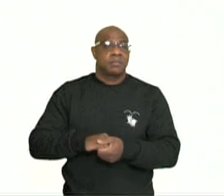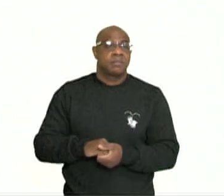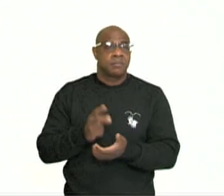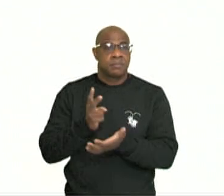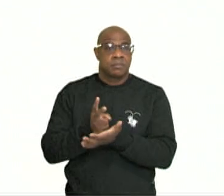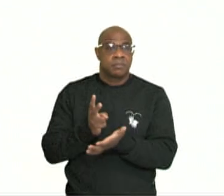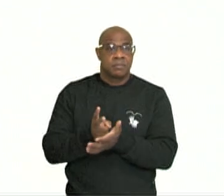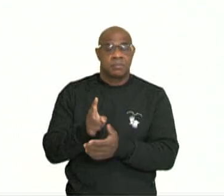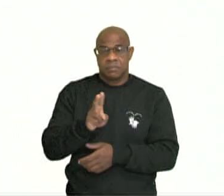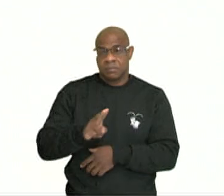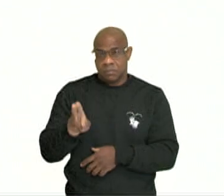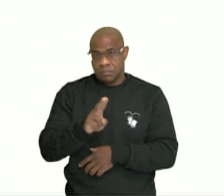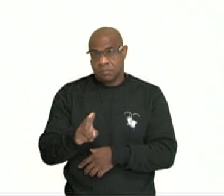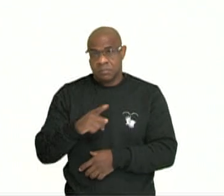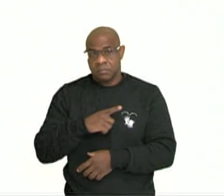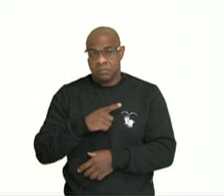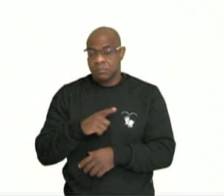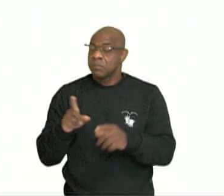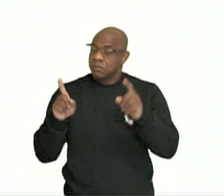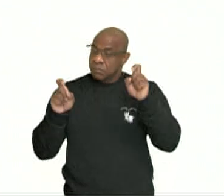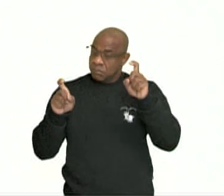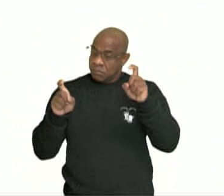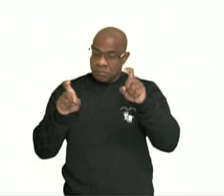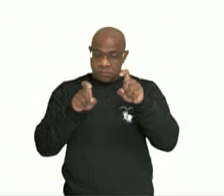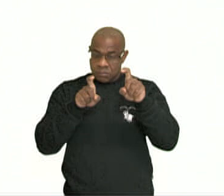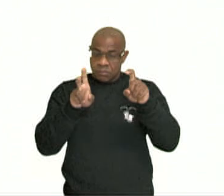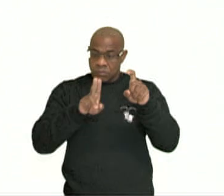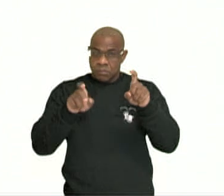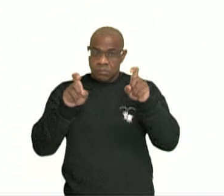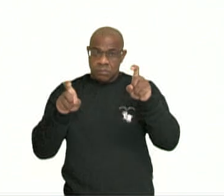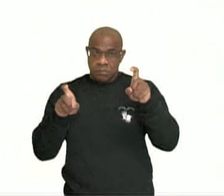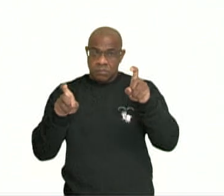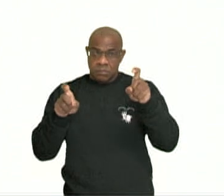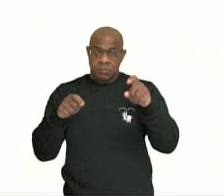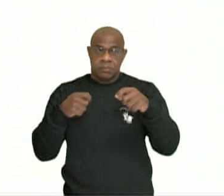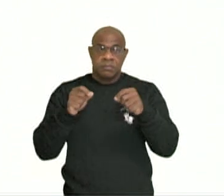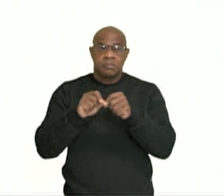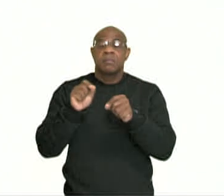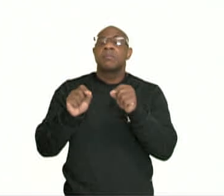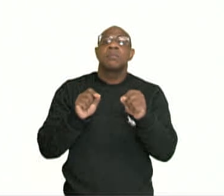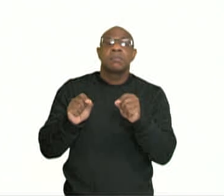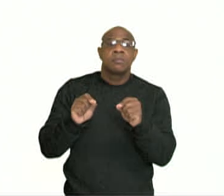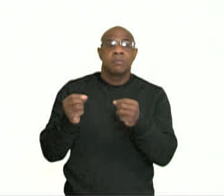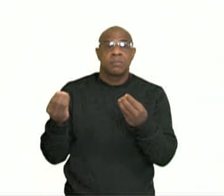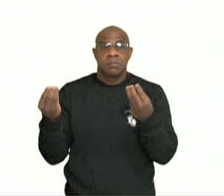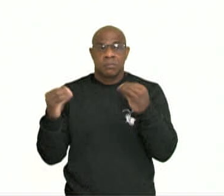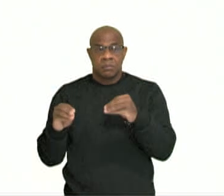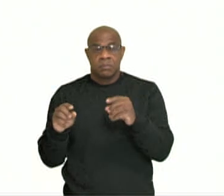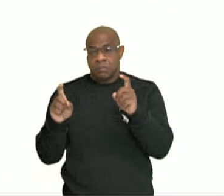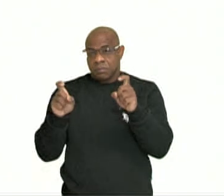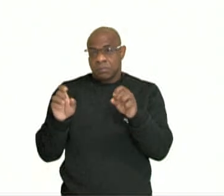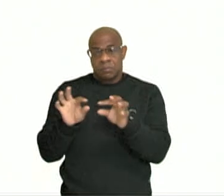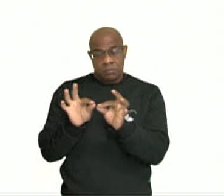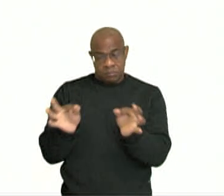aspas e quiser dar um destaque também com aspas ali no meio, você faz o quê? Coloca aspas simples.